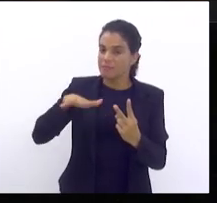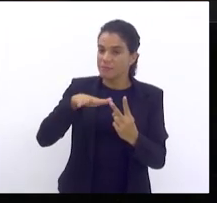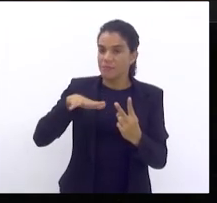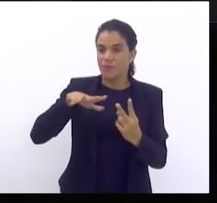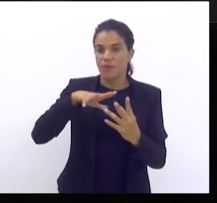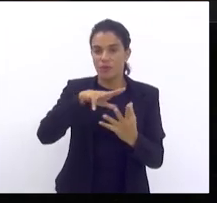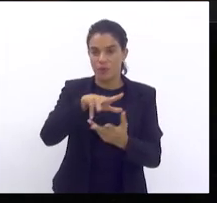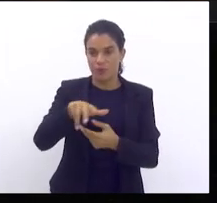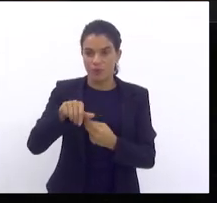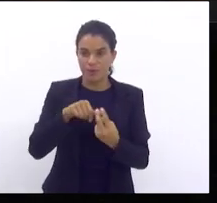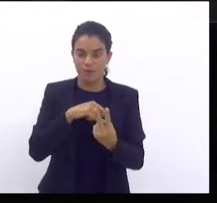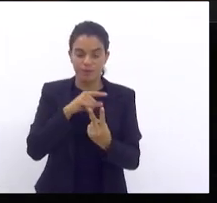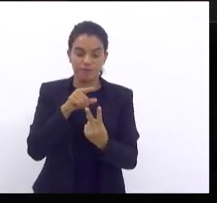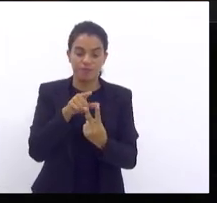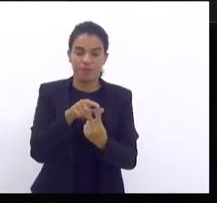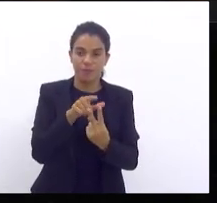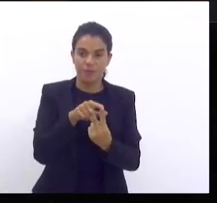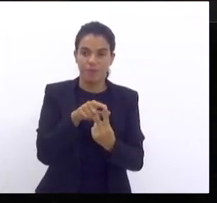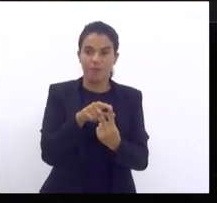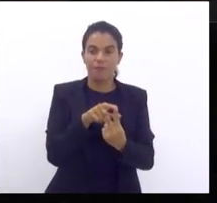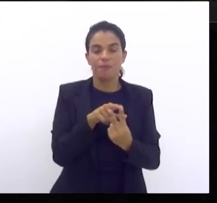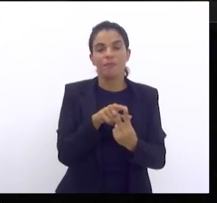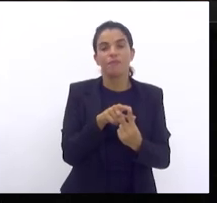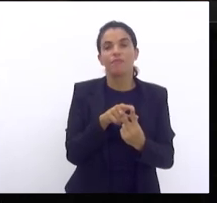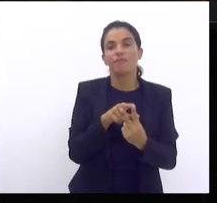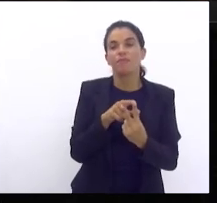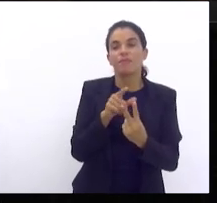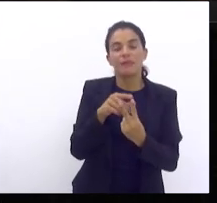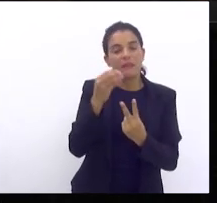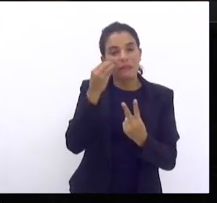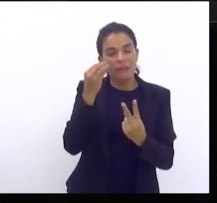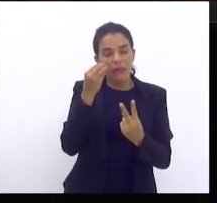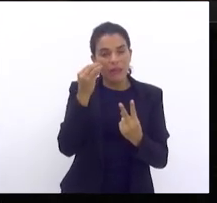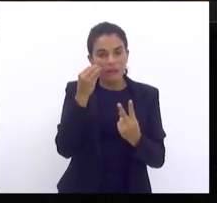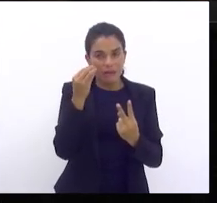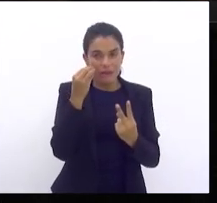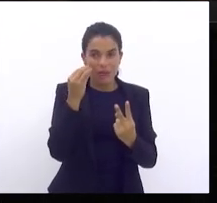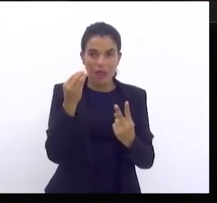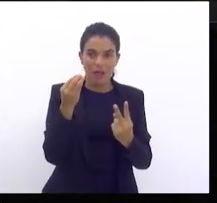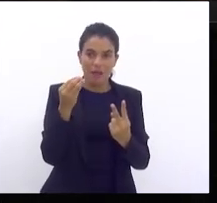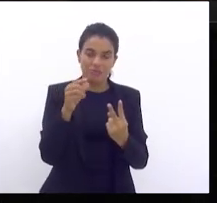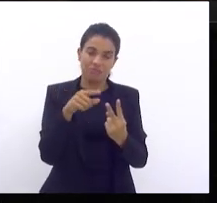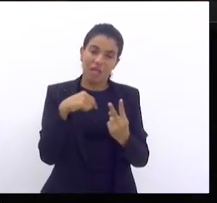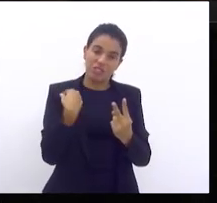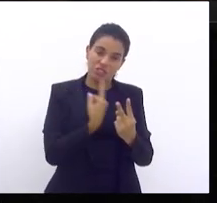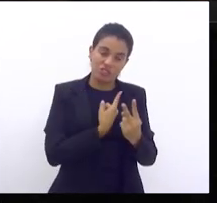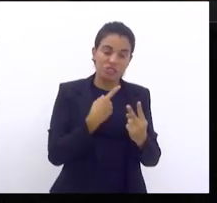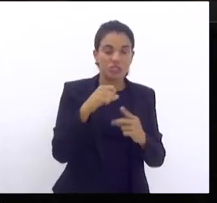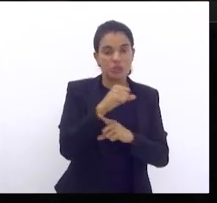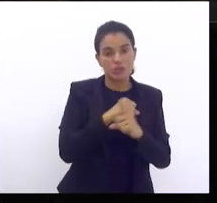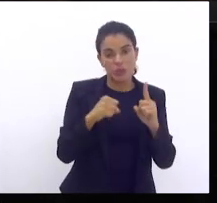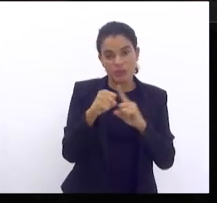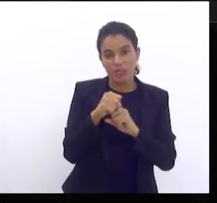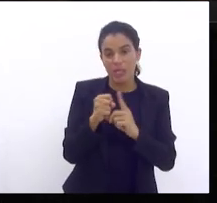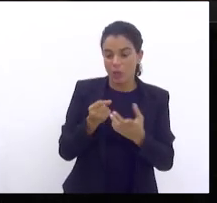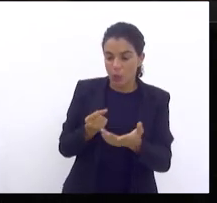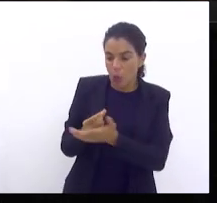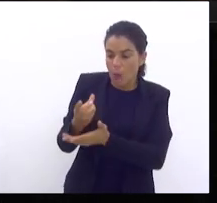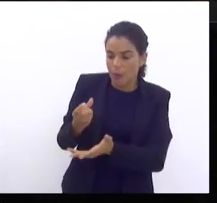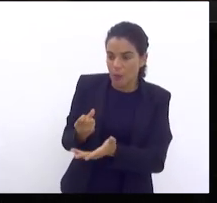né você descaracterizar tentar se desviar da gente ser uma sociedade de consumo